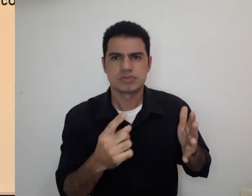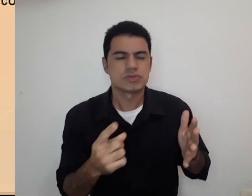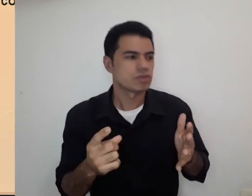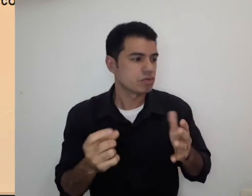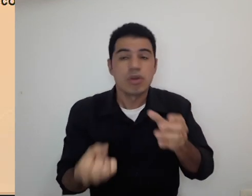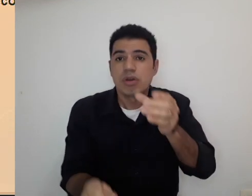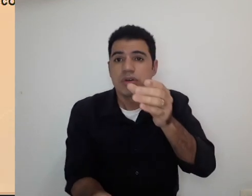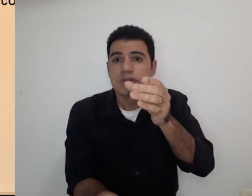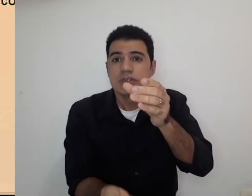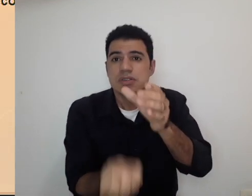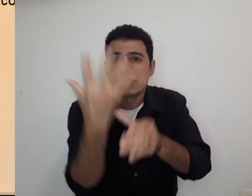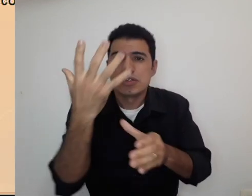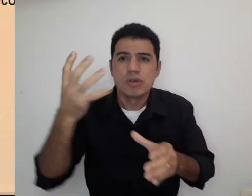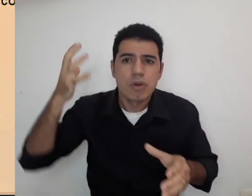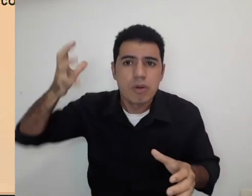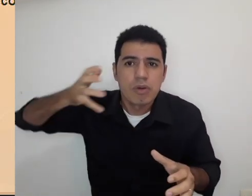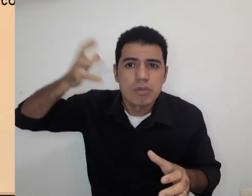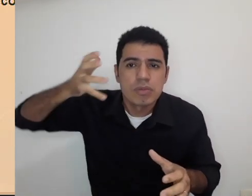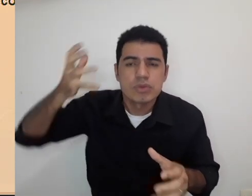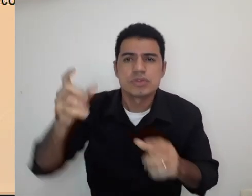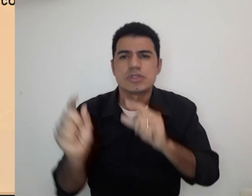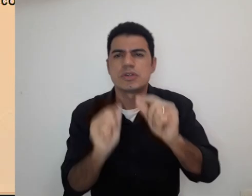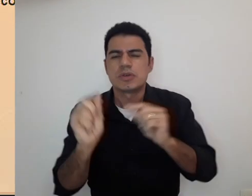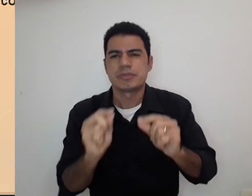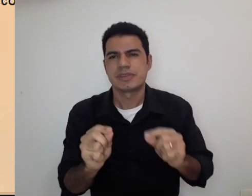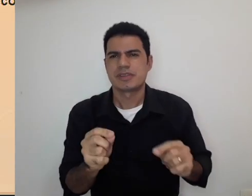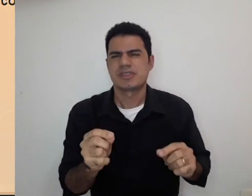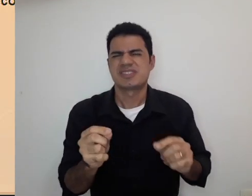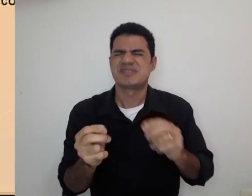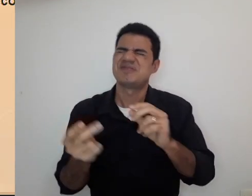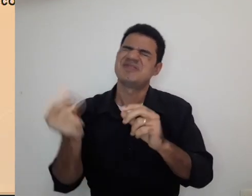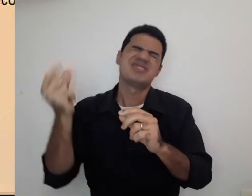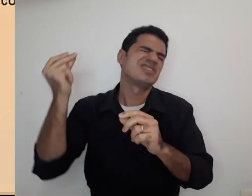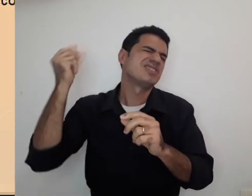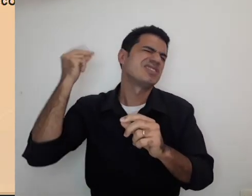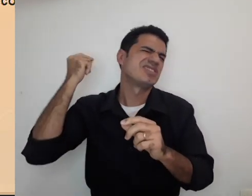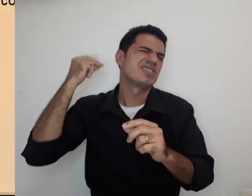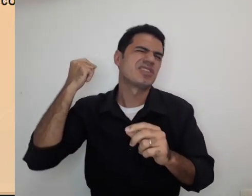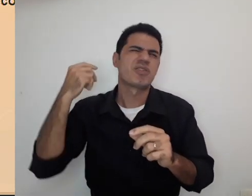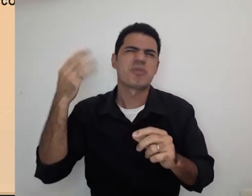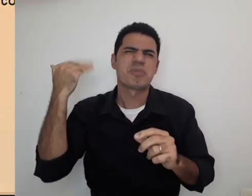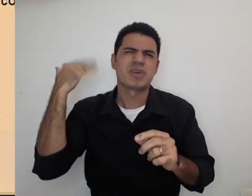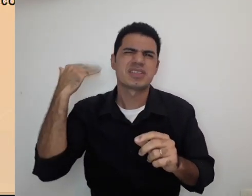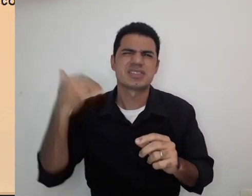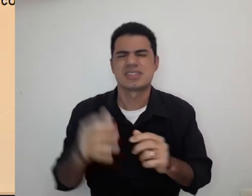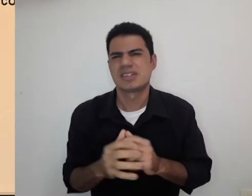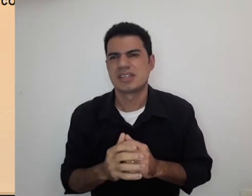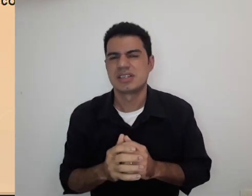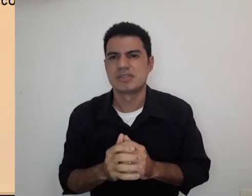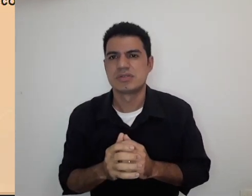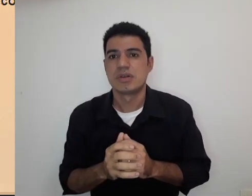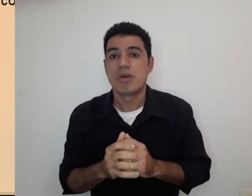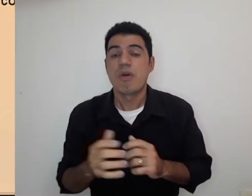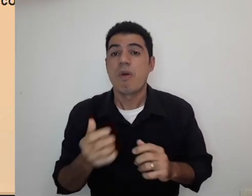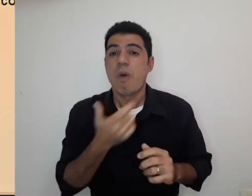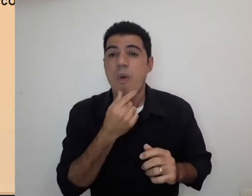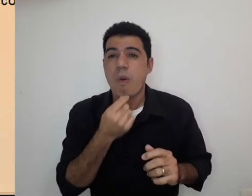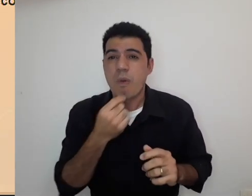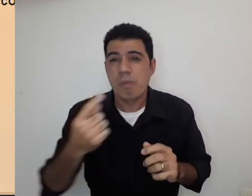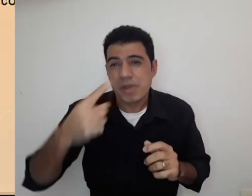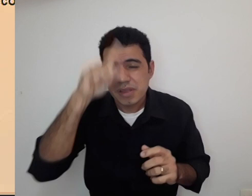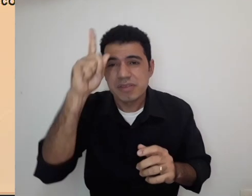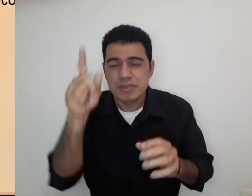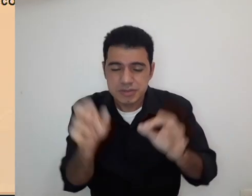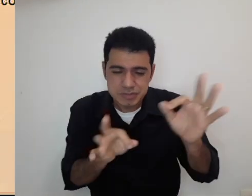Surgimento da música. Tem-se registro de que o homem fazia música desde os primórdios da humanidade. Porém, a